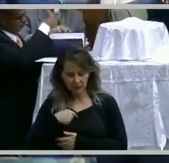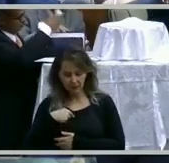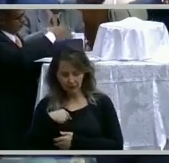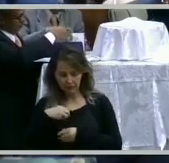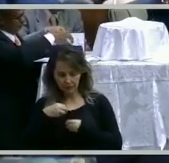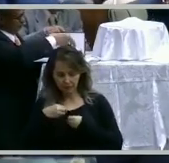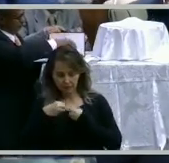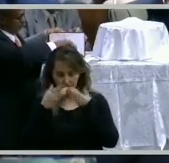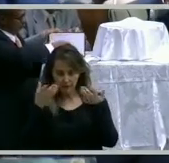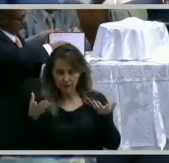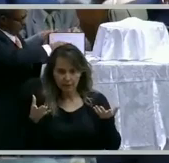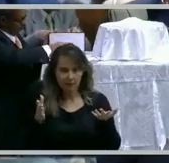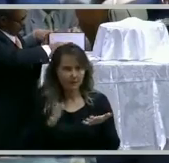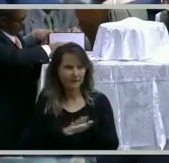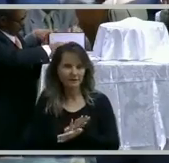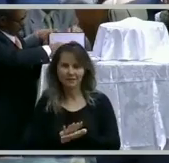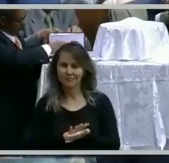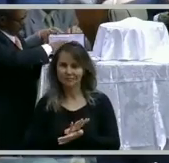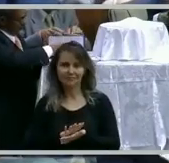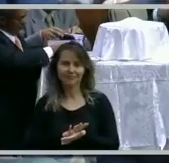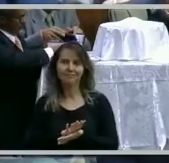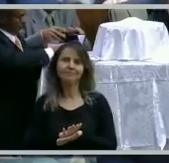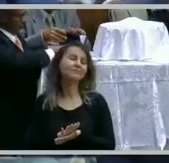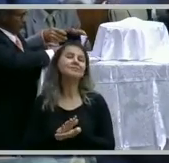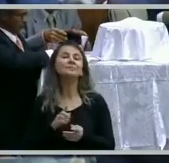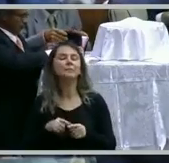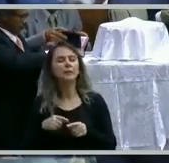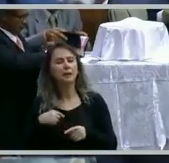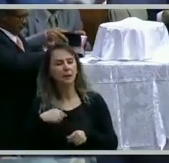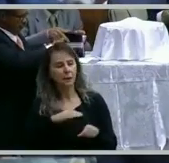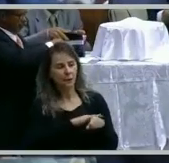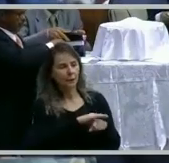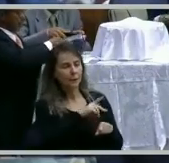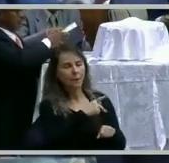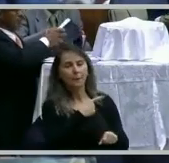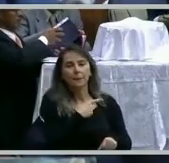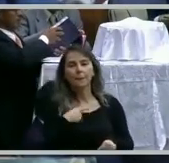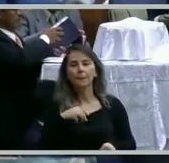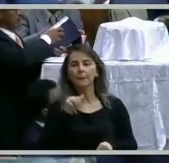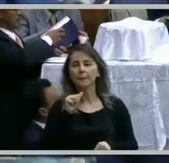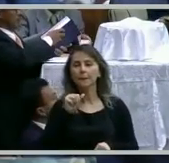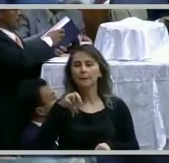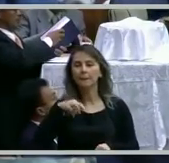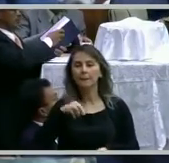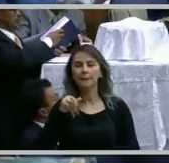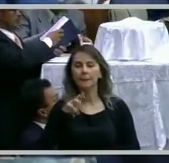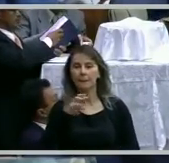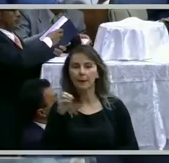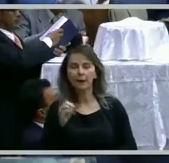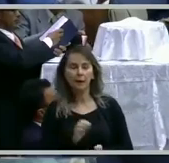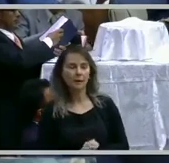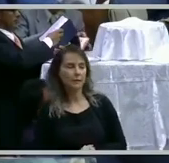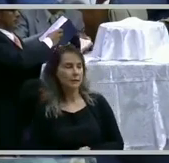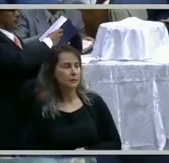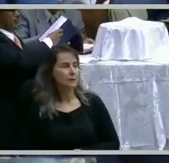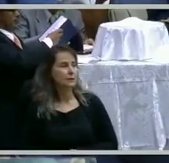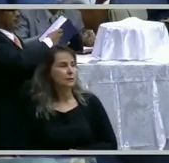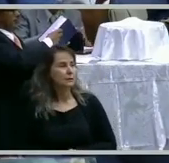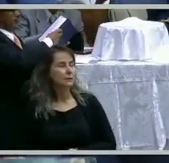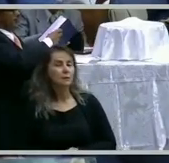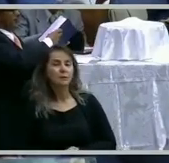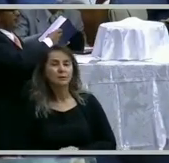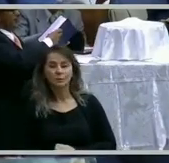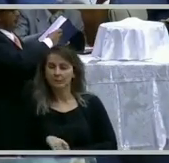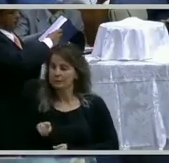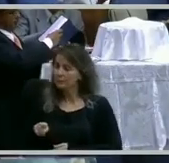estava bem à vontade. Eu dizia ali ao pastor Amaro, quando ele disse para mim, você amole, afia a foice que o pastor